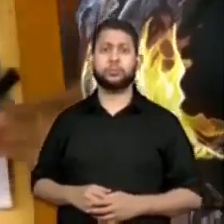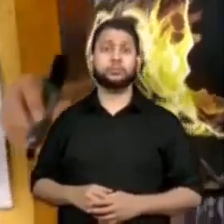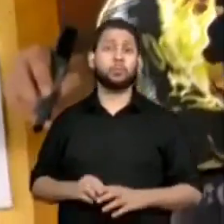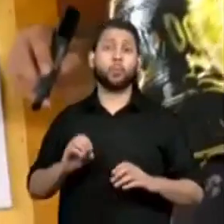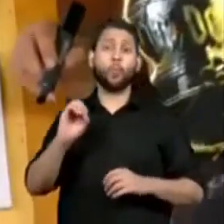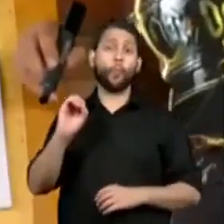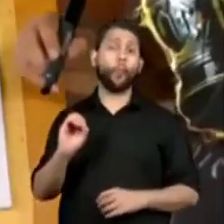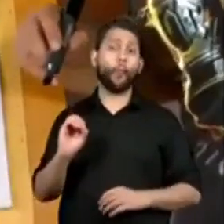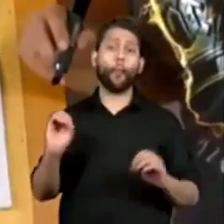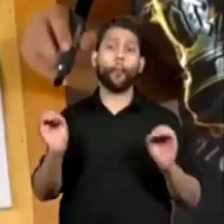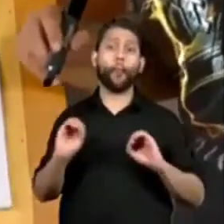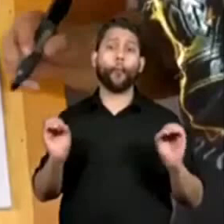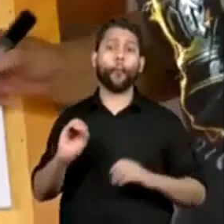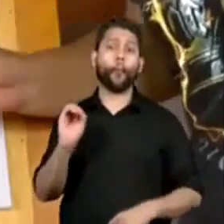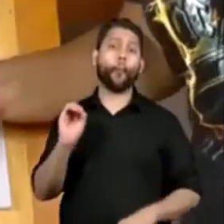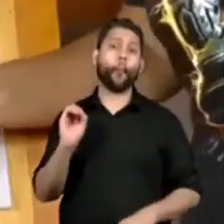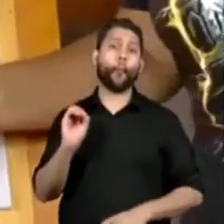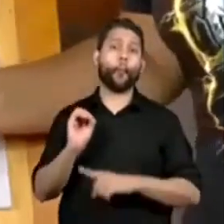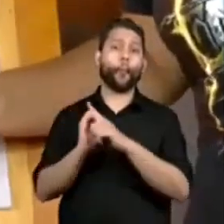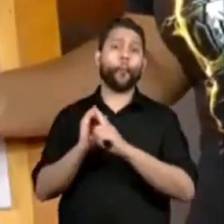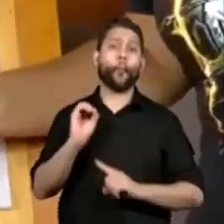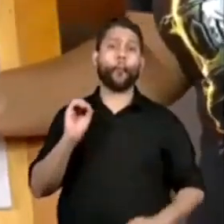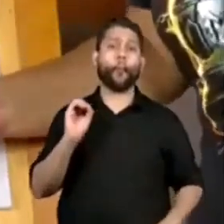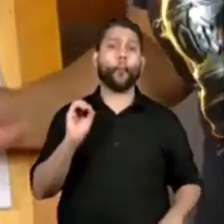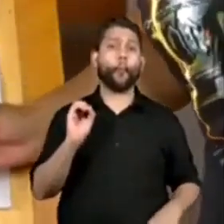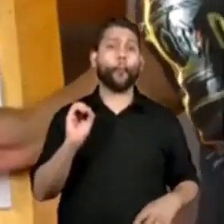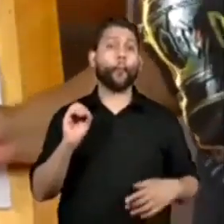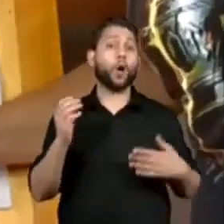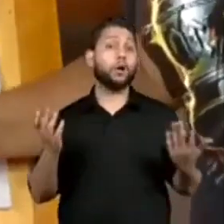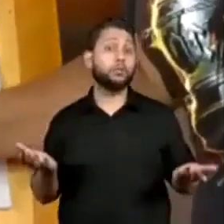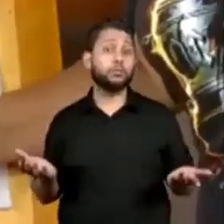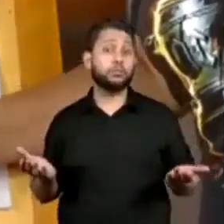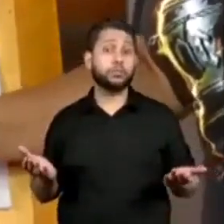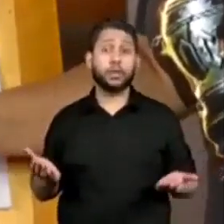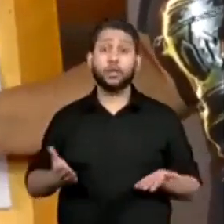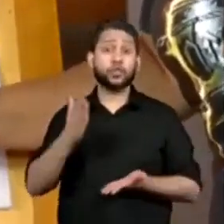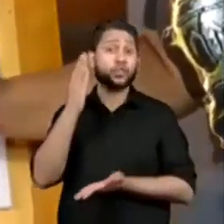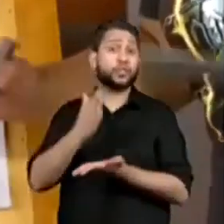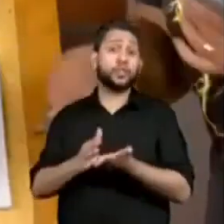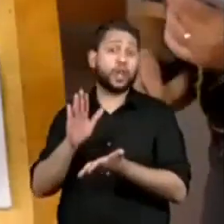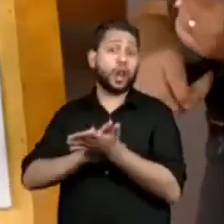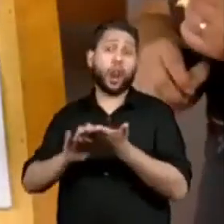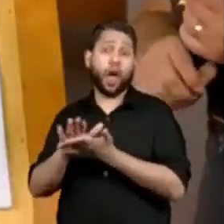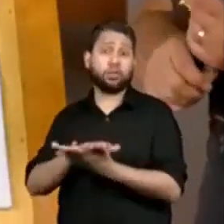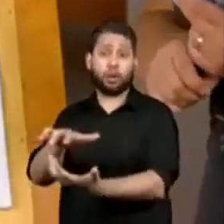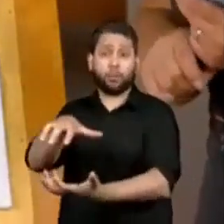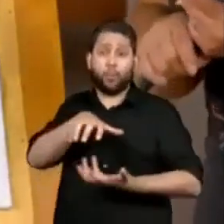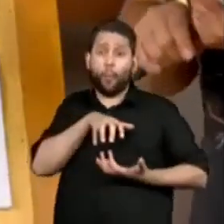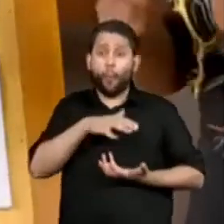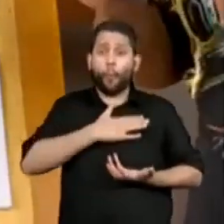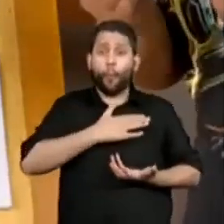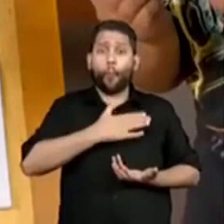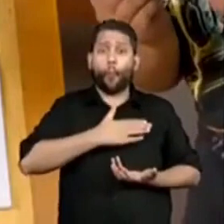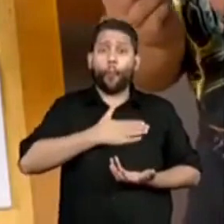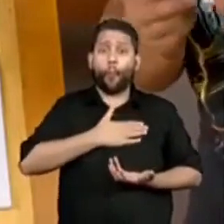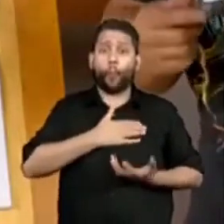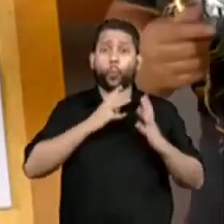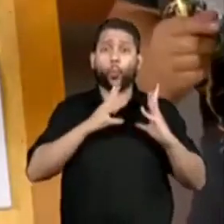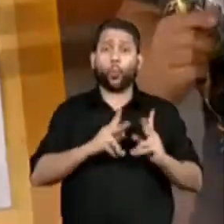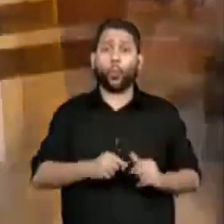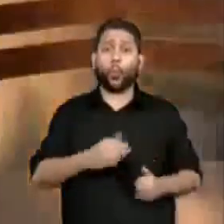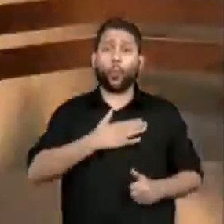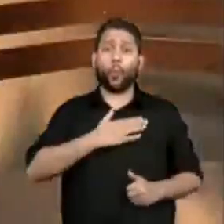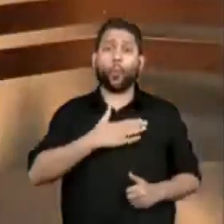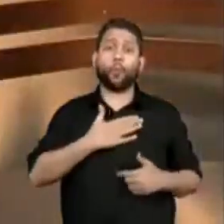o Zé o que é que significa isso aqui que eu não dividir foi é nada eu fiquei com tudo só para mim